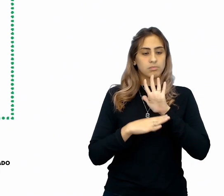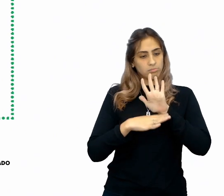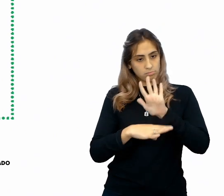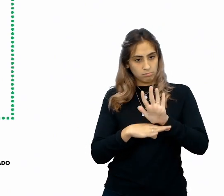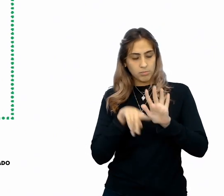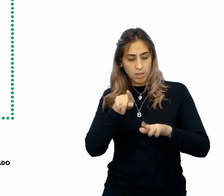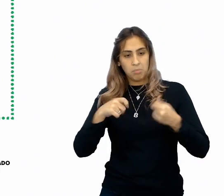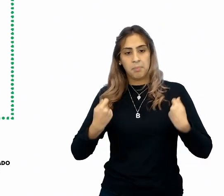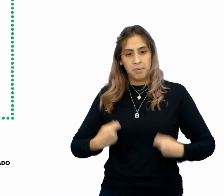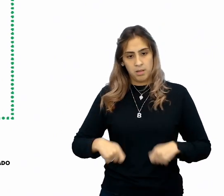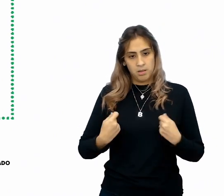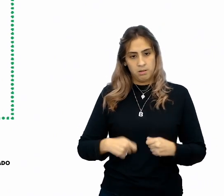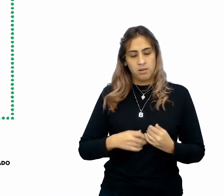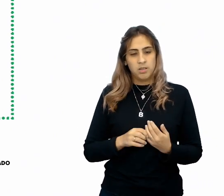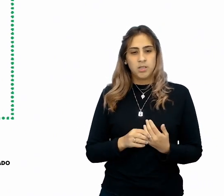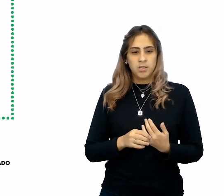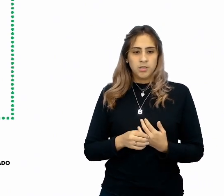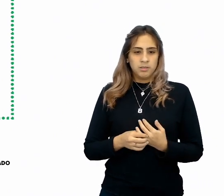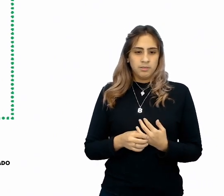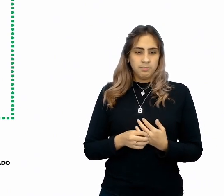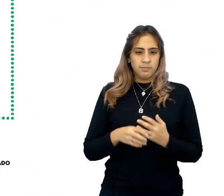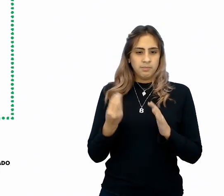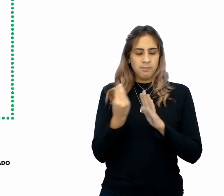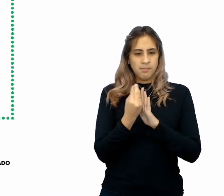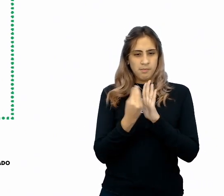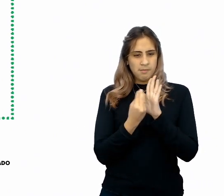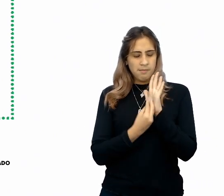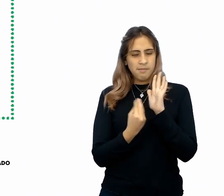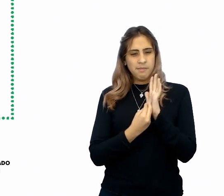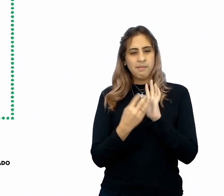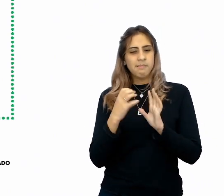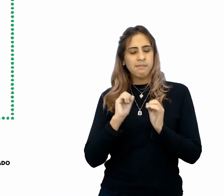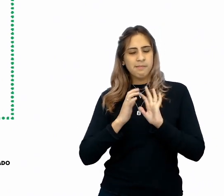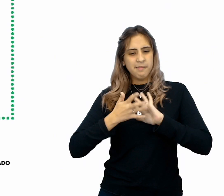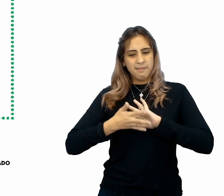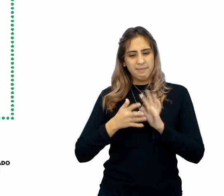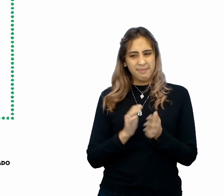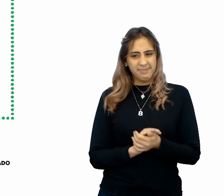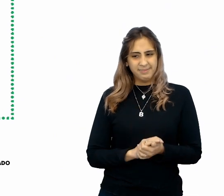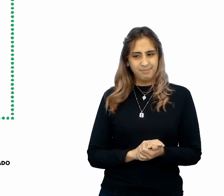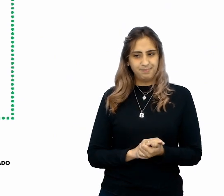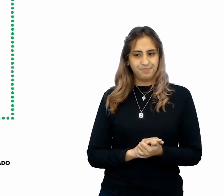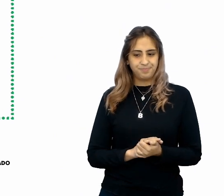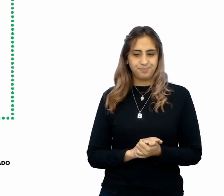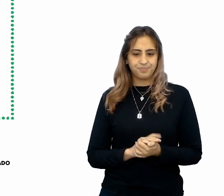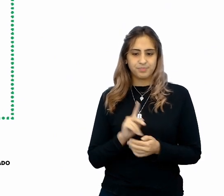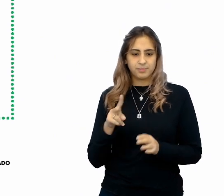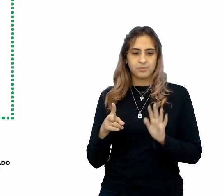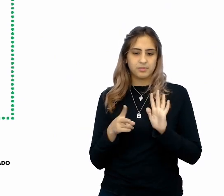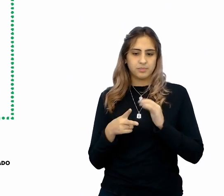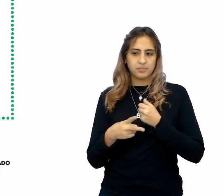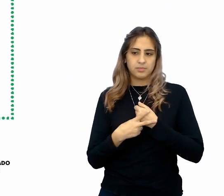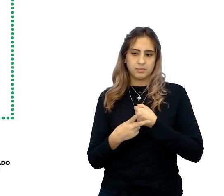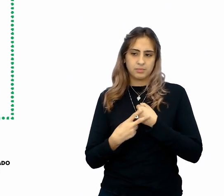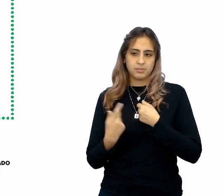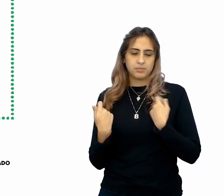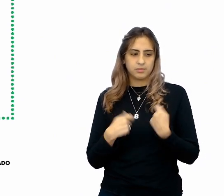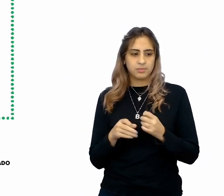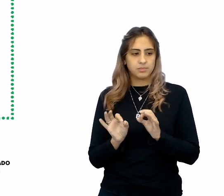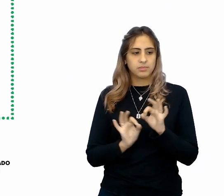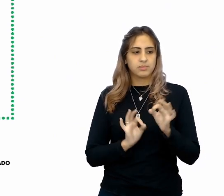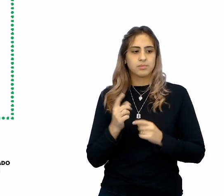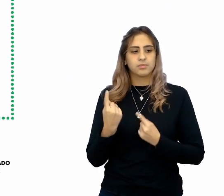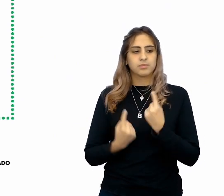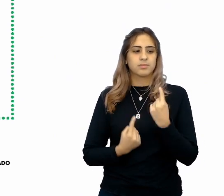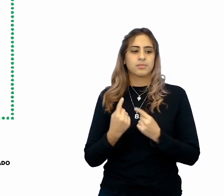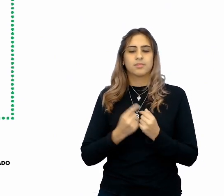é preciso descrever e prescrever ações. E, para isso, os verbos devem indicar quais